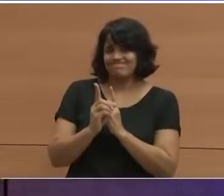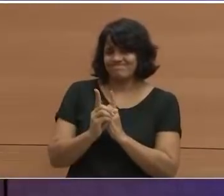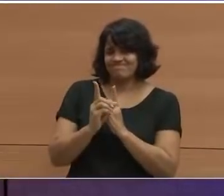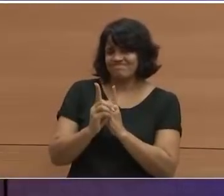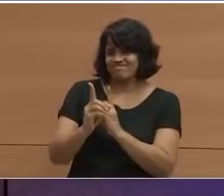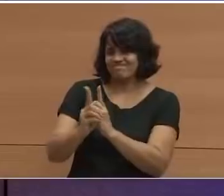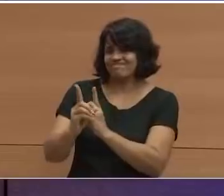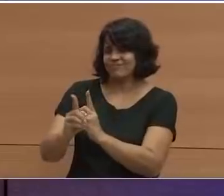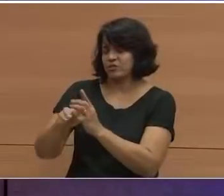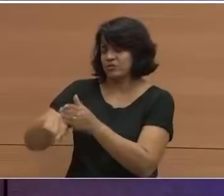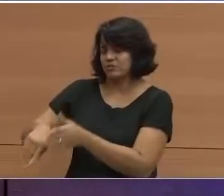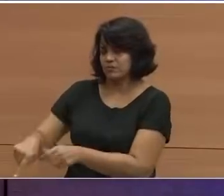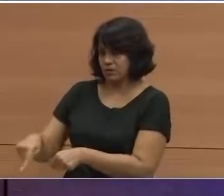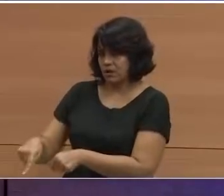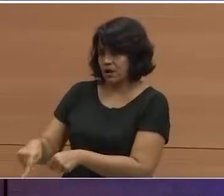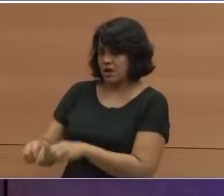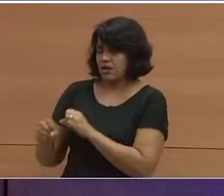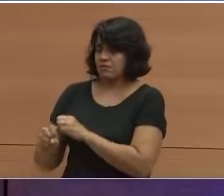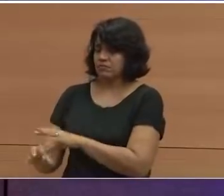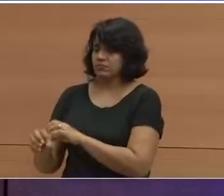passando a discorrer